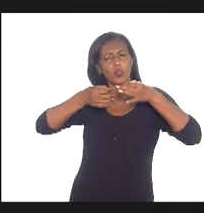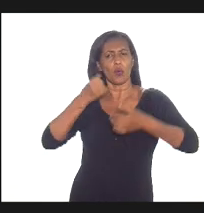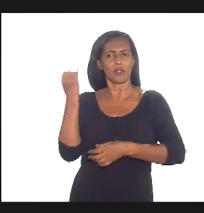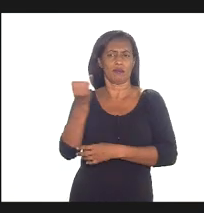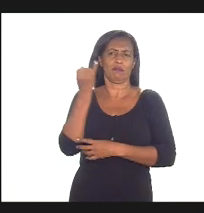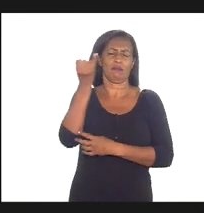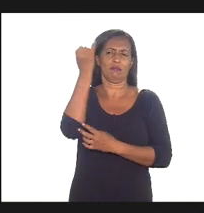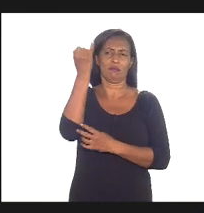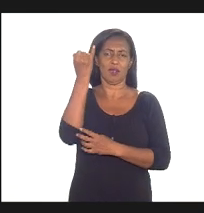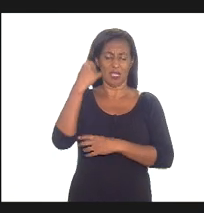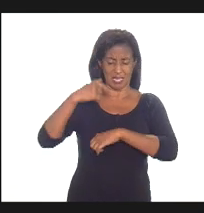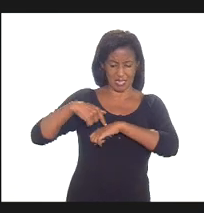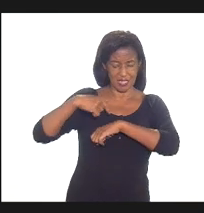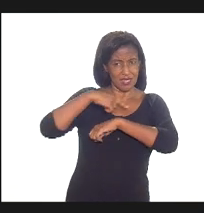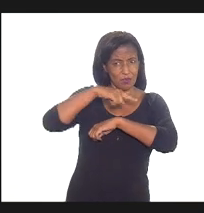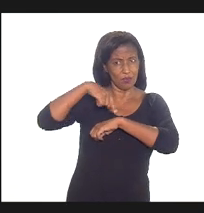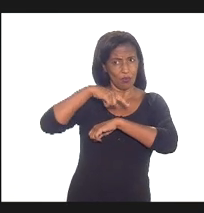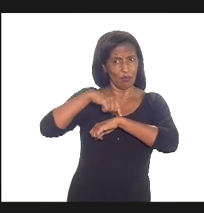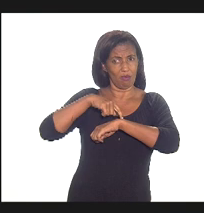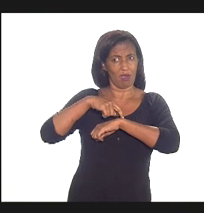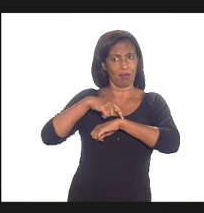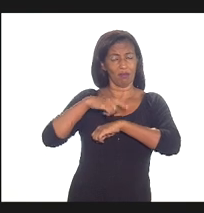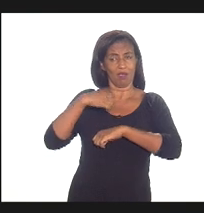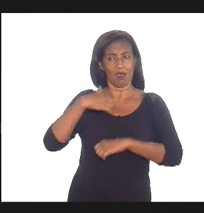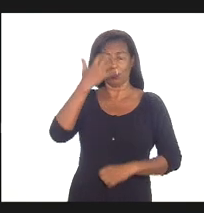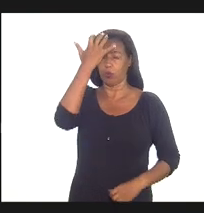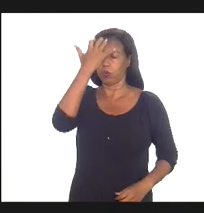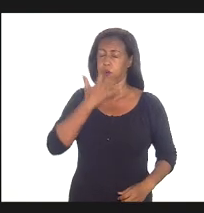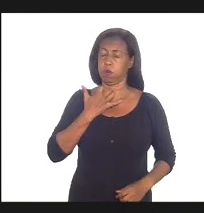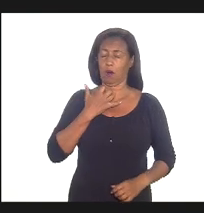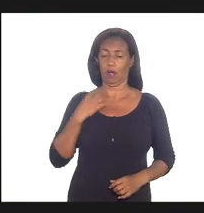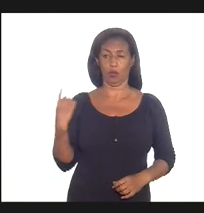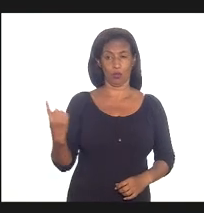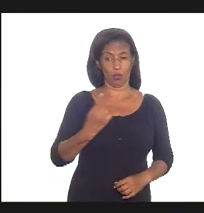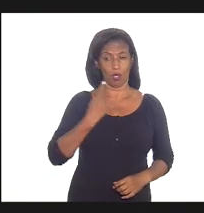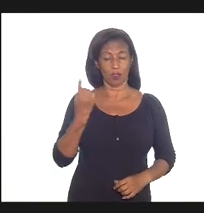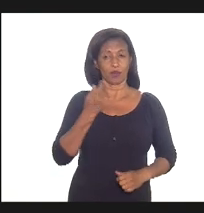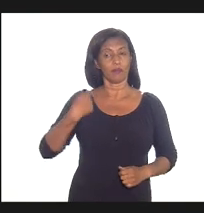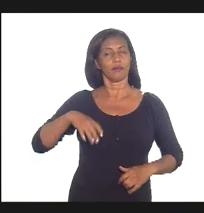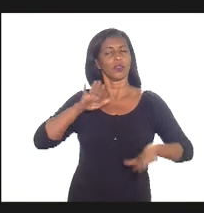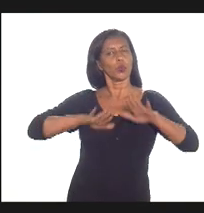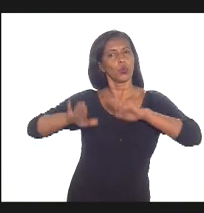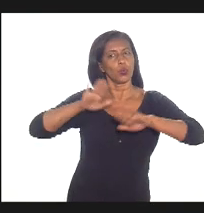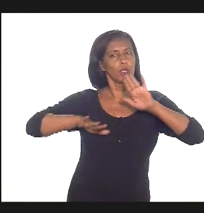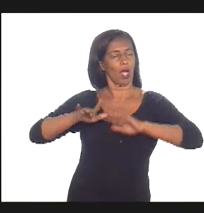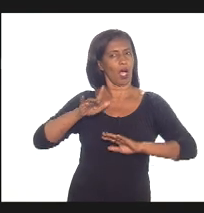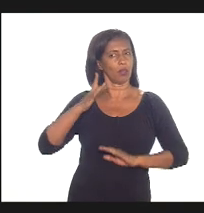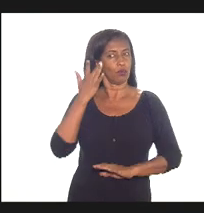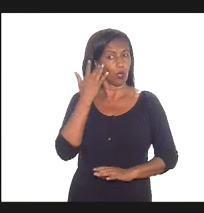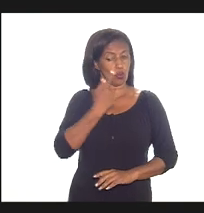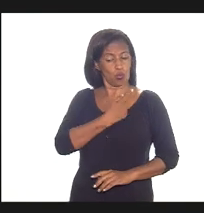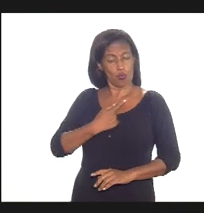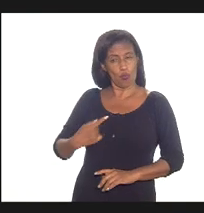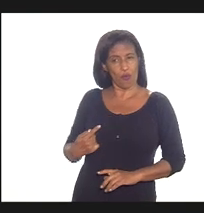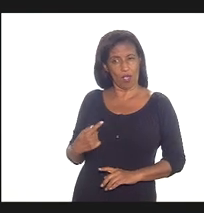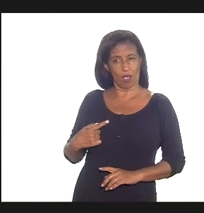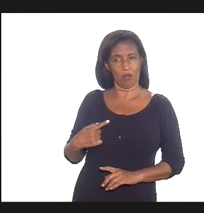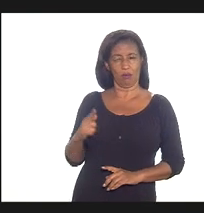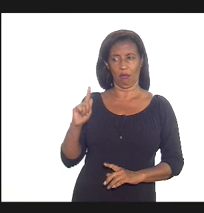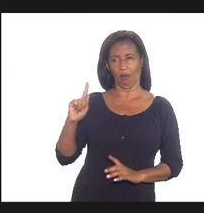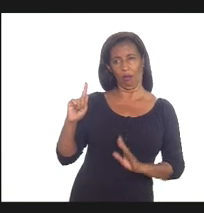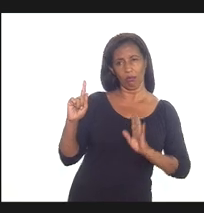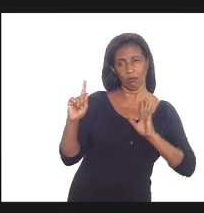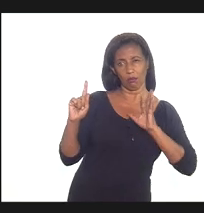vivenciando é um momento grave. Eu acho que nós temos que ter cautela. Eu acho que o governador se está tentando, de alguma